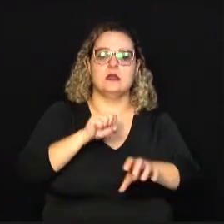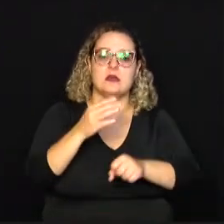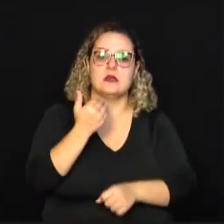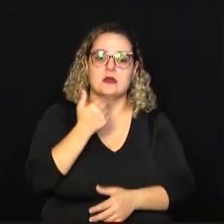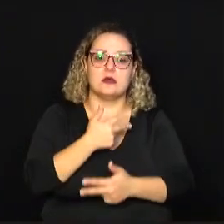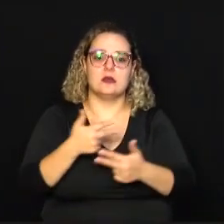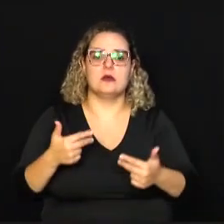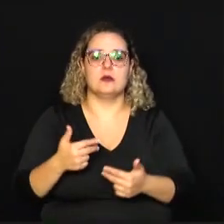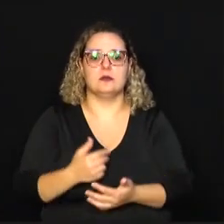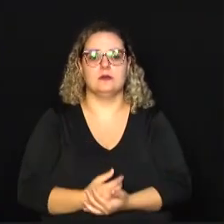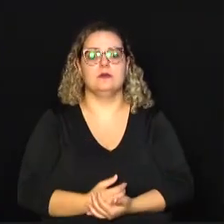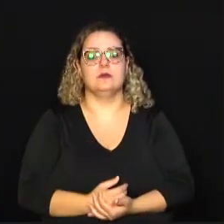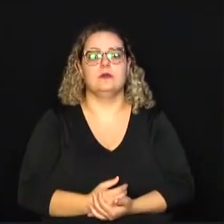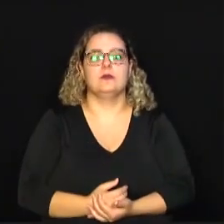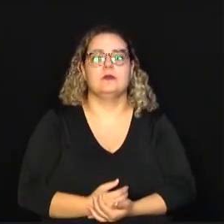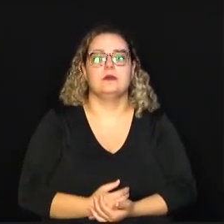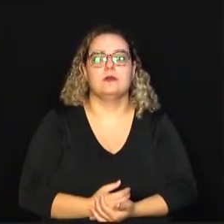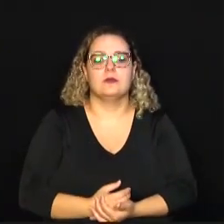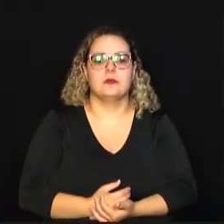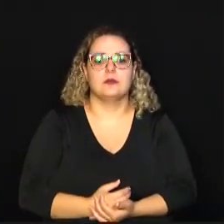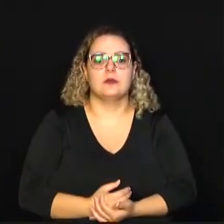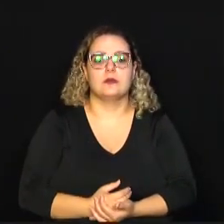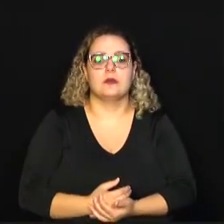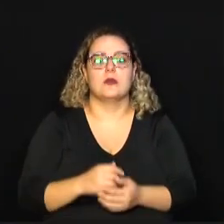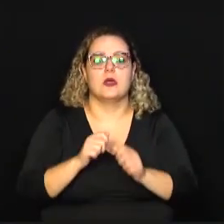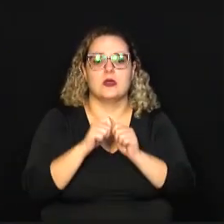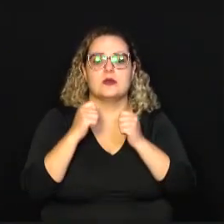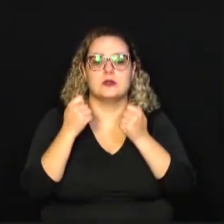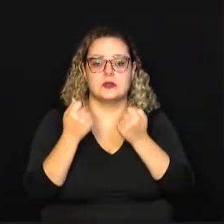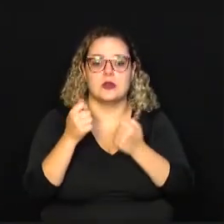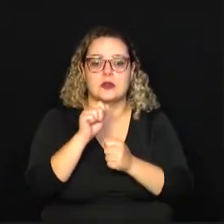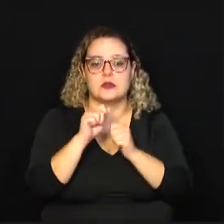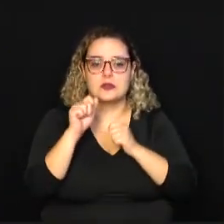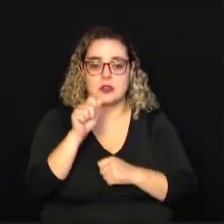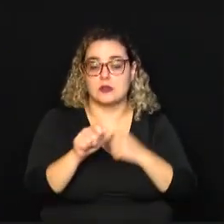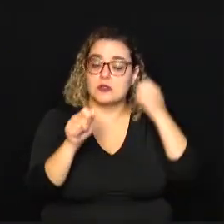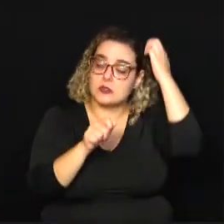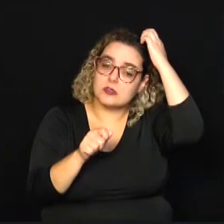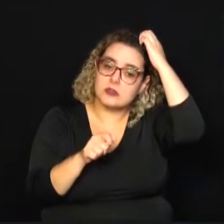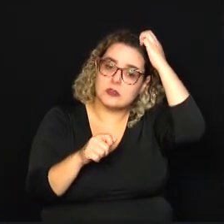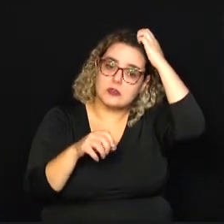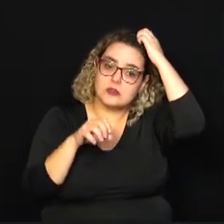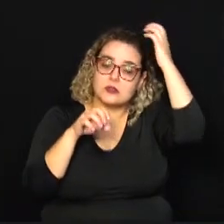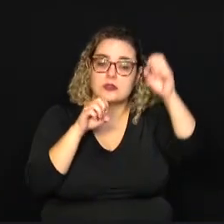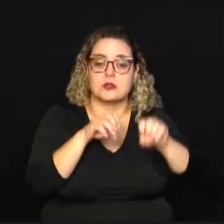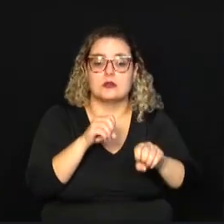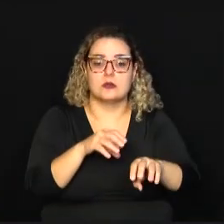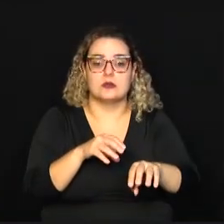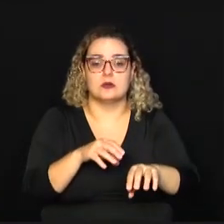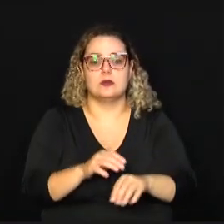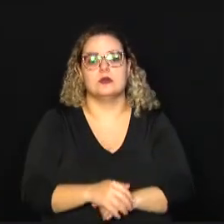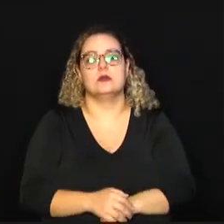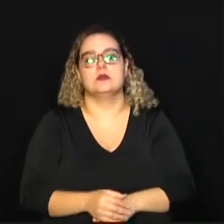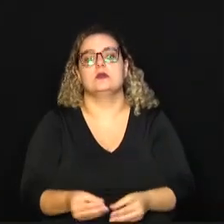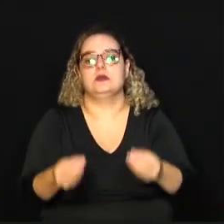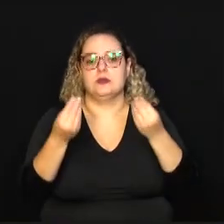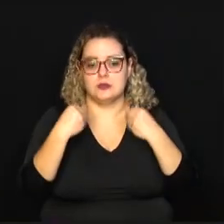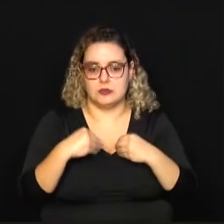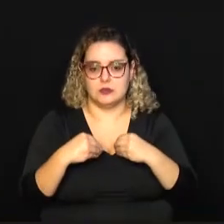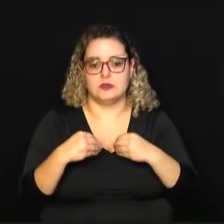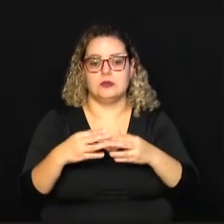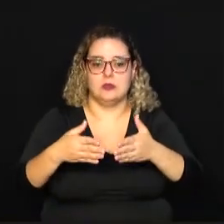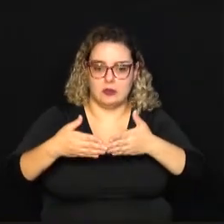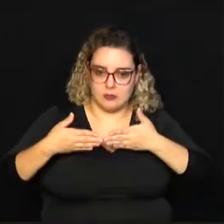é a conta da Associação de Educadores e Educadoras Sociais do Estado de São Paulo, que nos cedeu a sua conta,